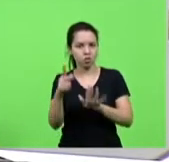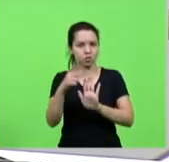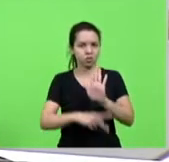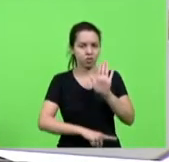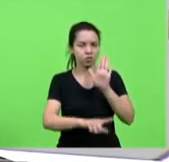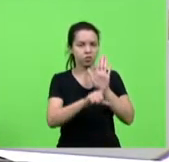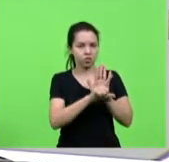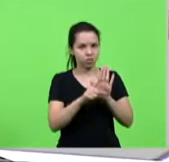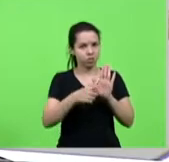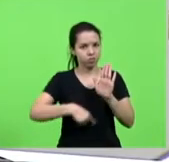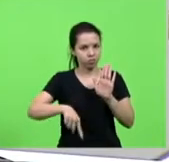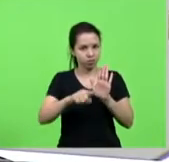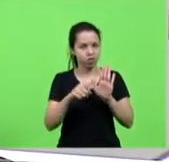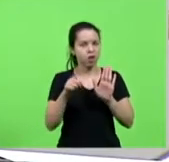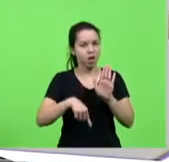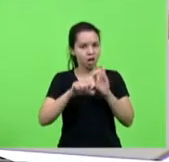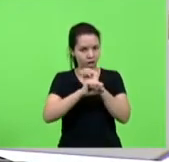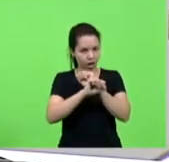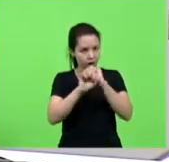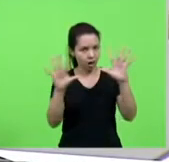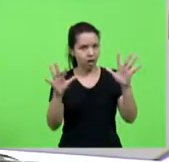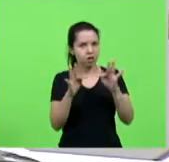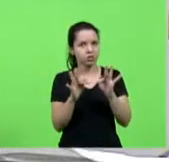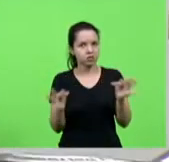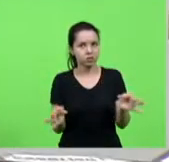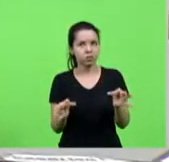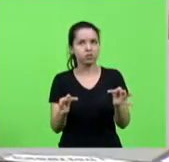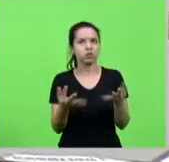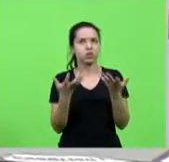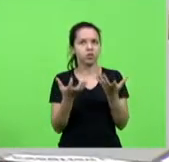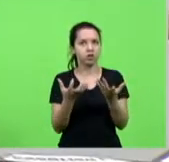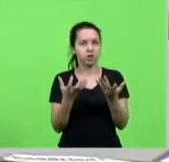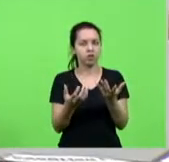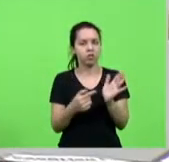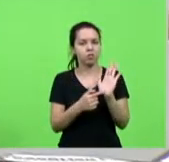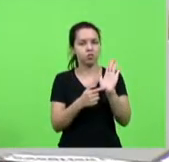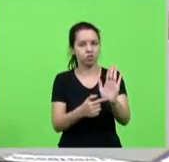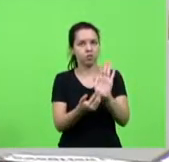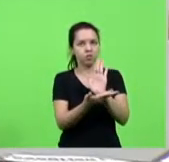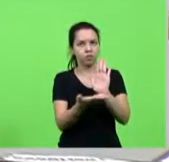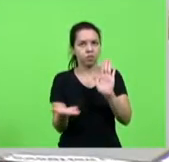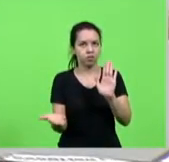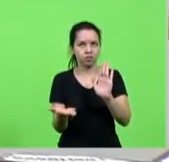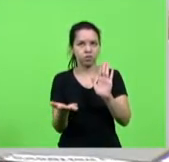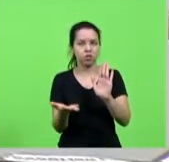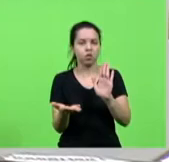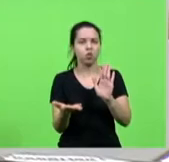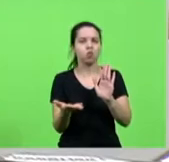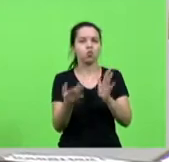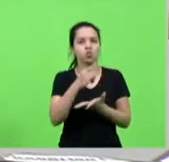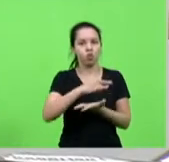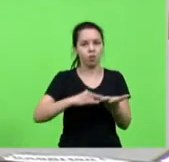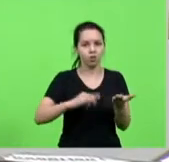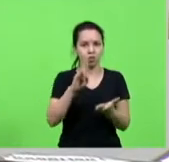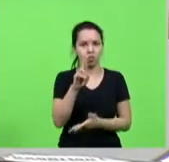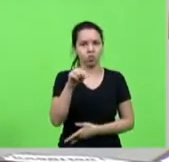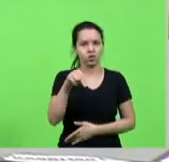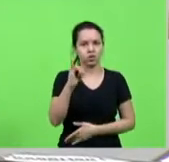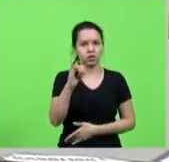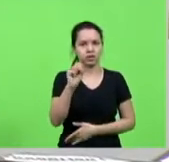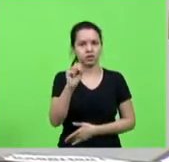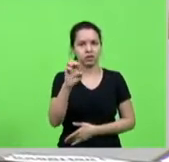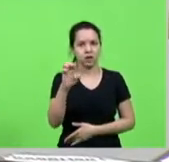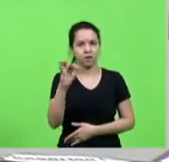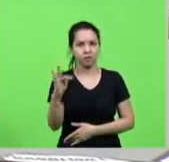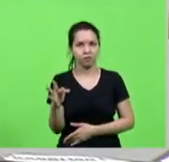projetos muito claros e muito simples, eu quero mostrar para os senhores um documento da Unicef. Unicef, ó, esse documento que